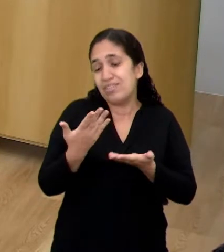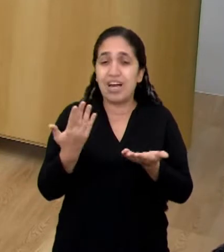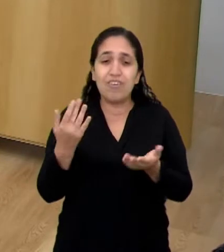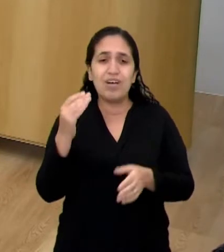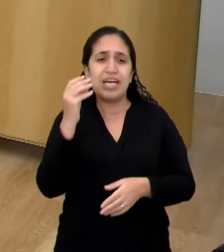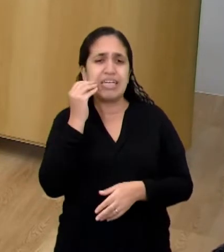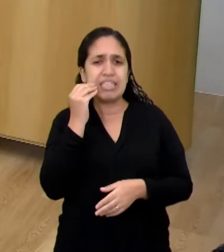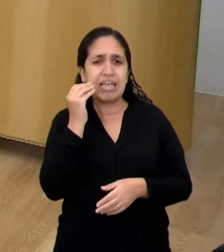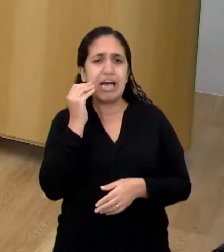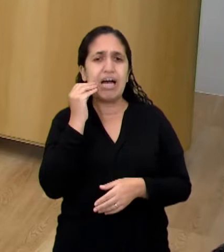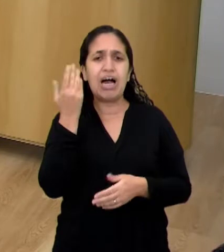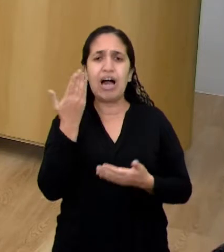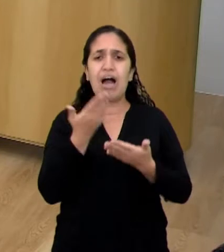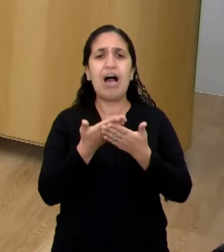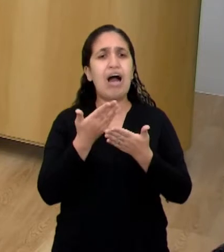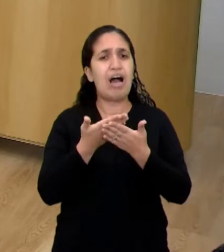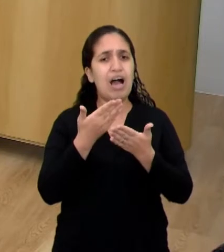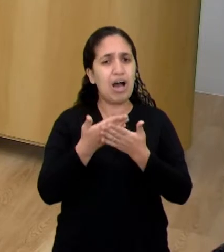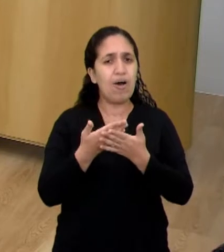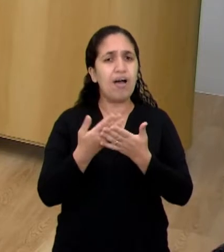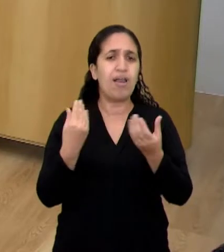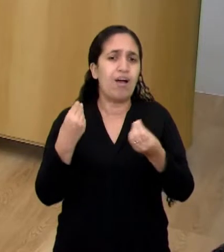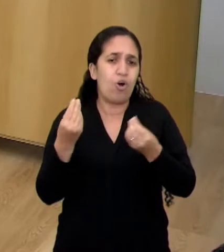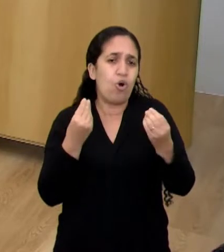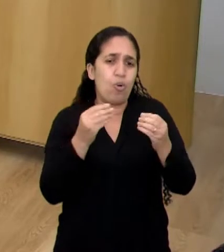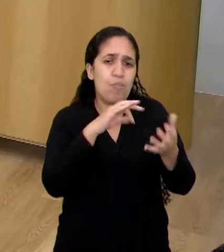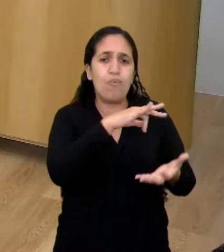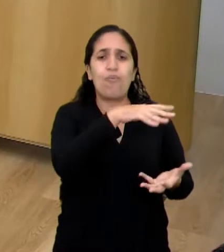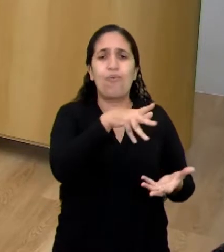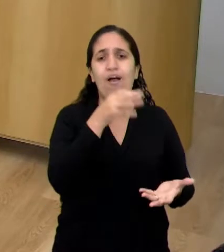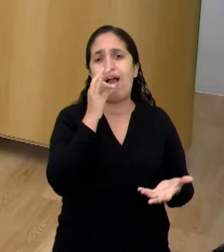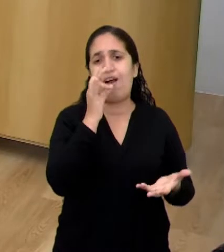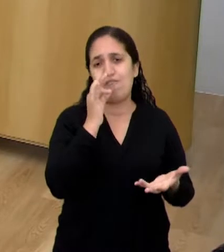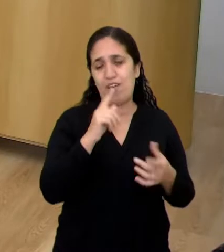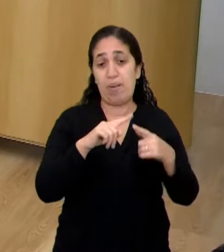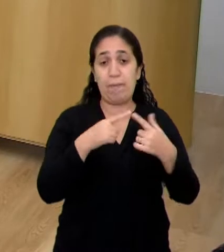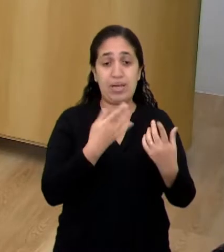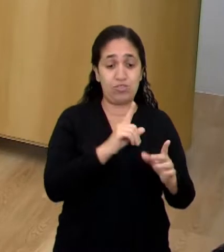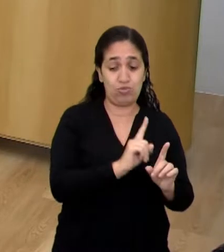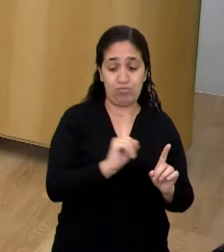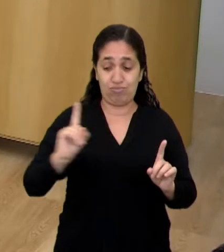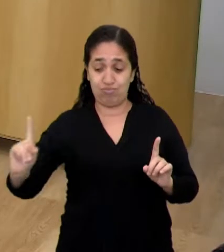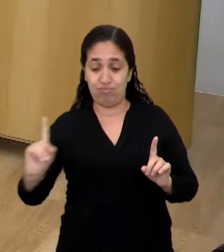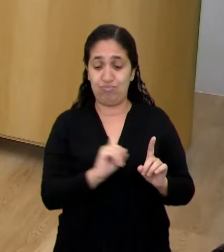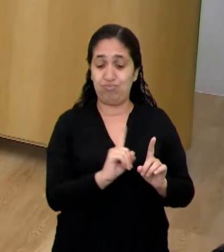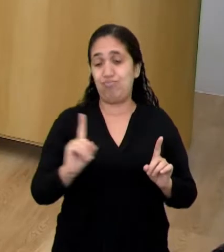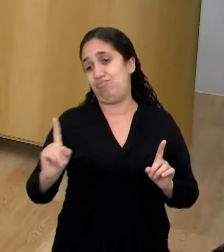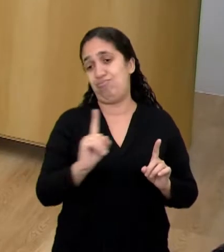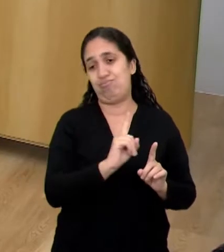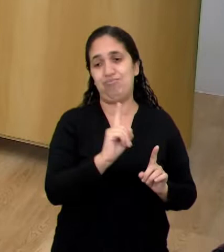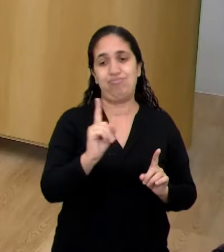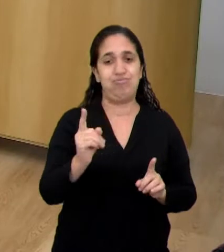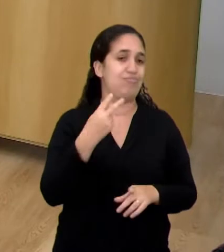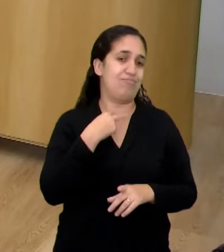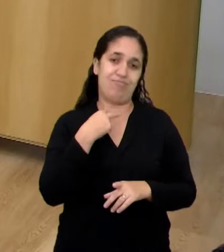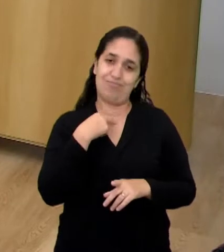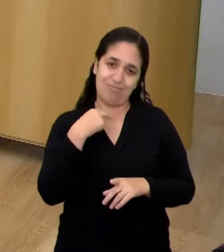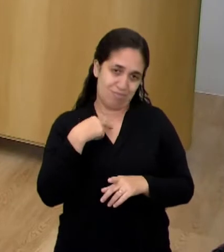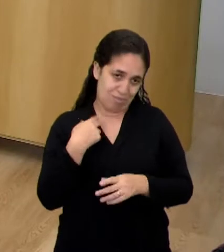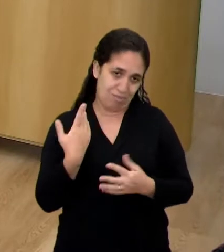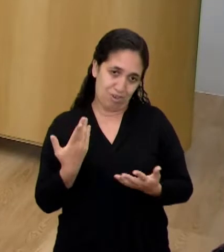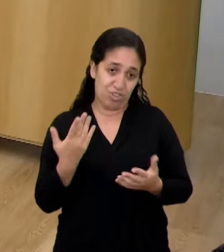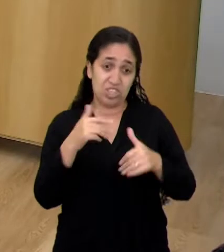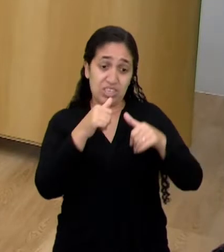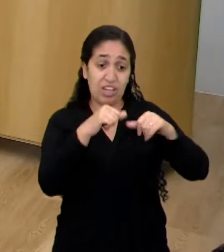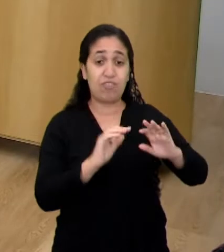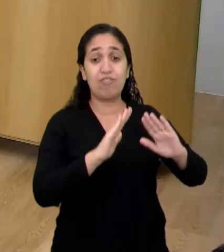simular a nossa aula como se estivéssemos fazendo World Café, mas sem a questão do viajante, né? Elas não vão poder viajar de estação por